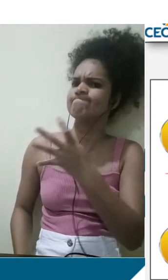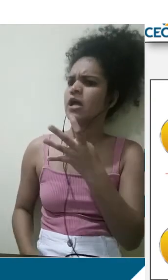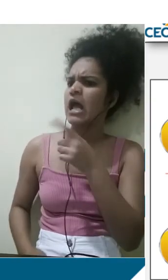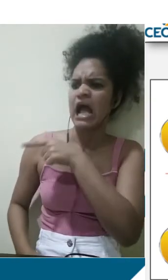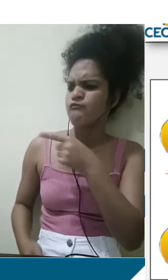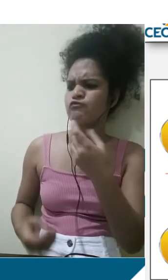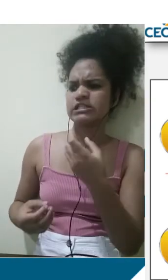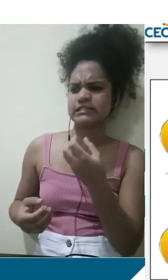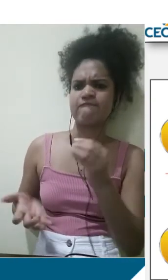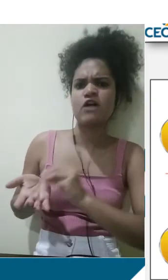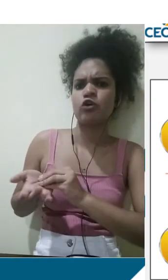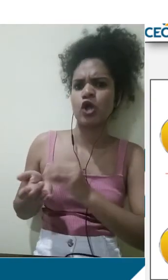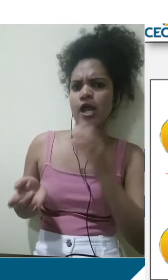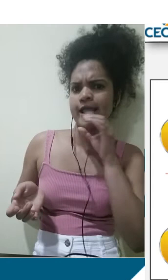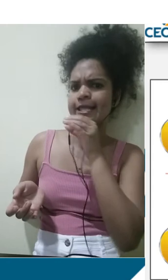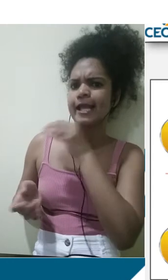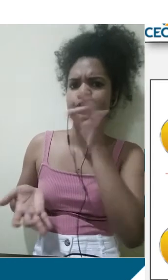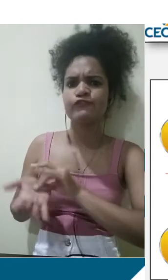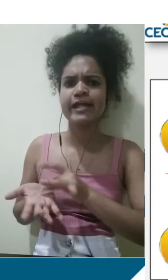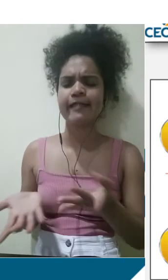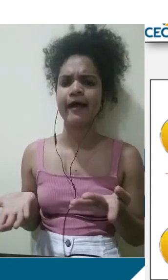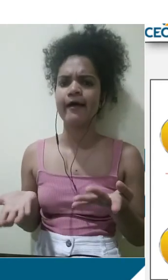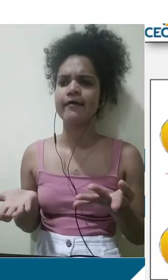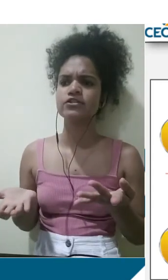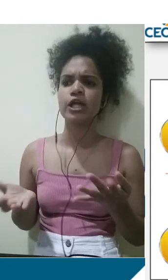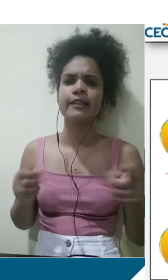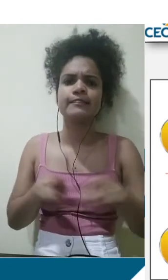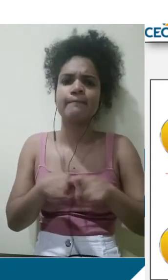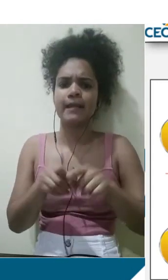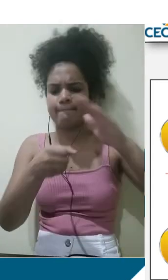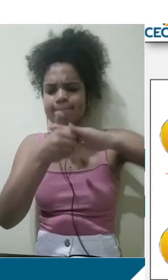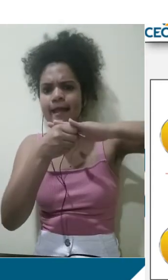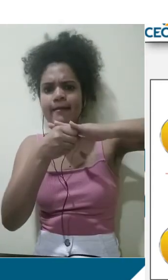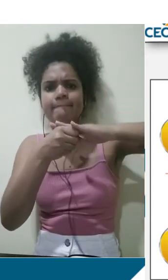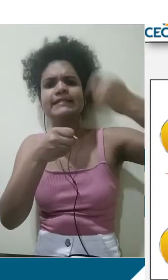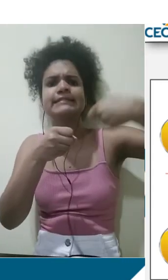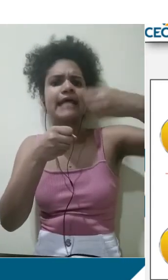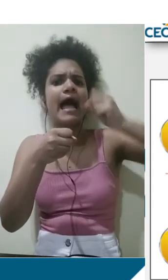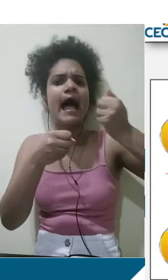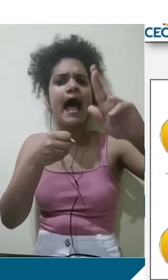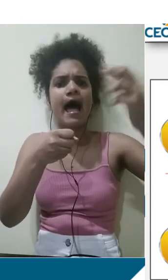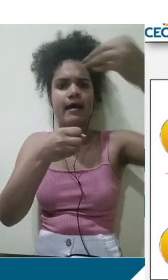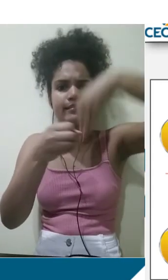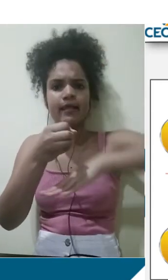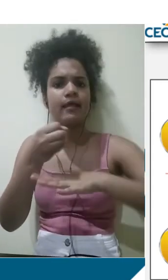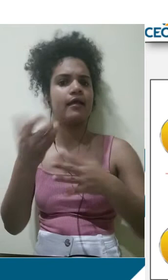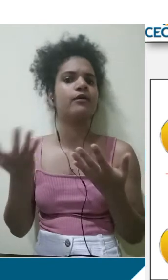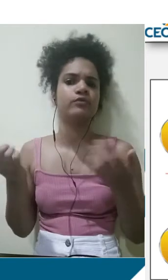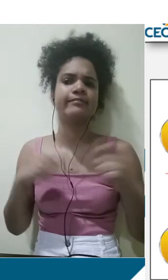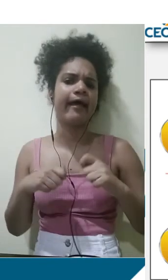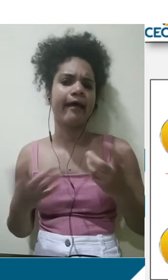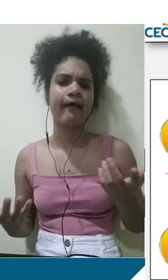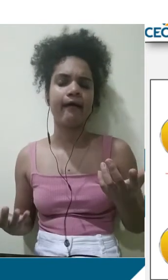os frascos de maneira suficiente e ter utilizado uma vedação que permitisse a entrada de ar. E uma dessas